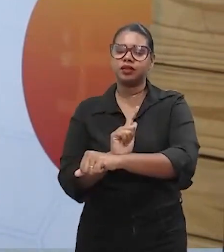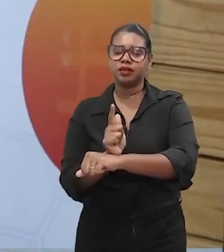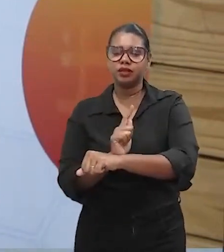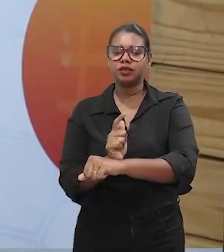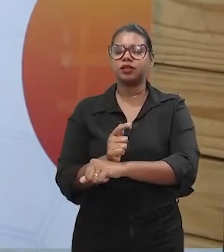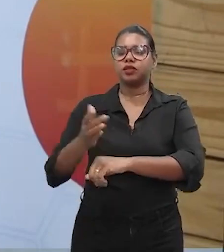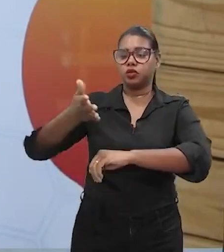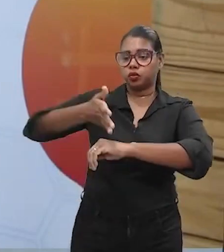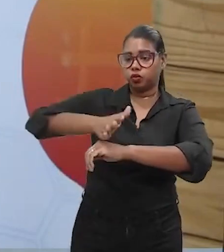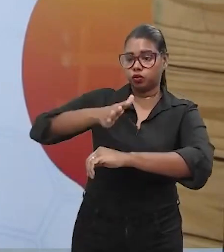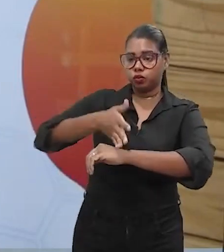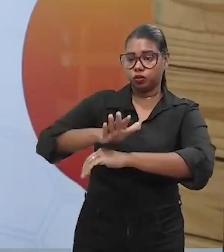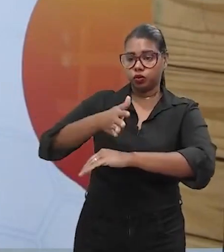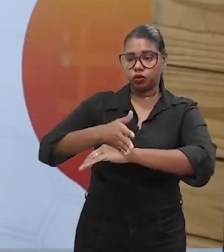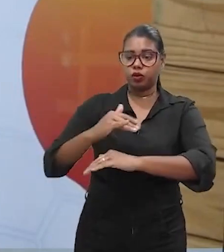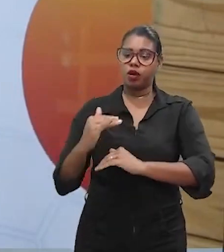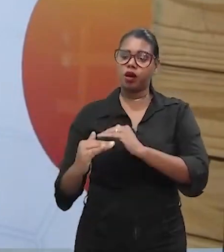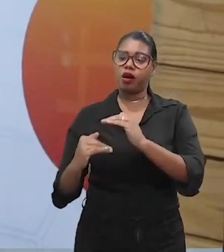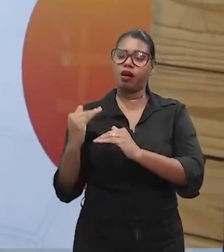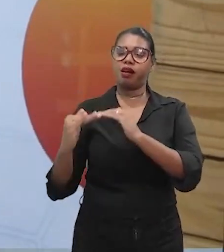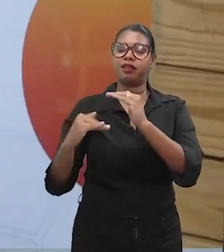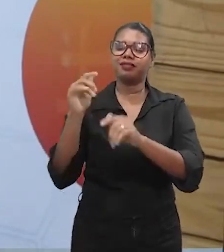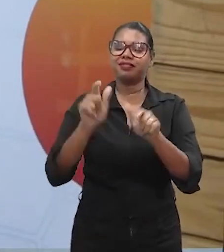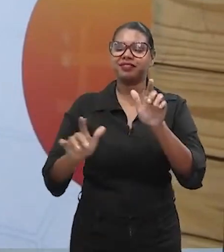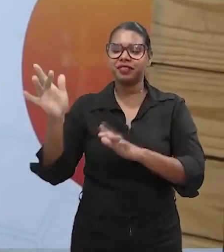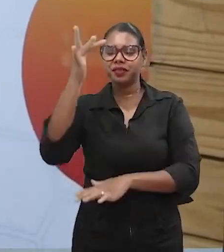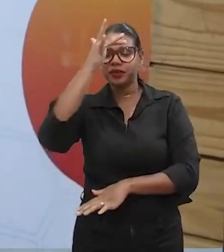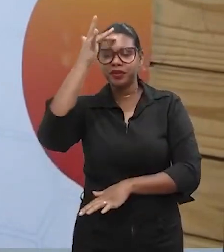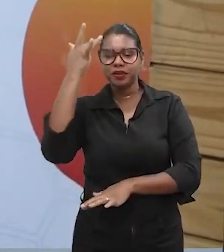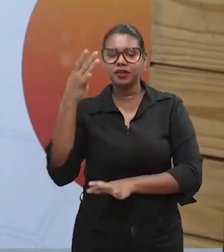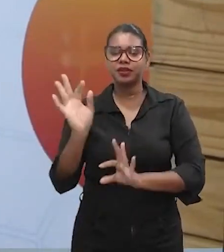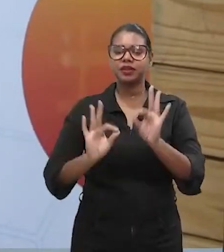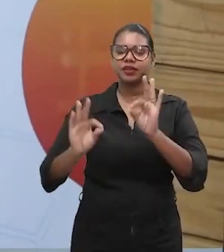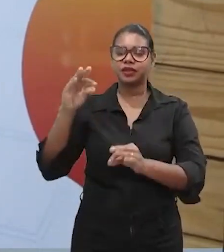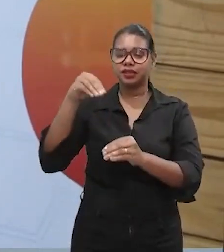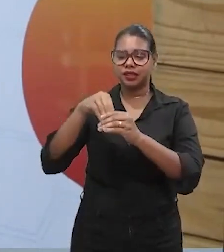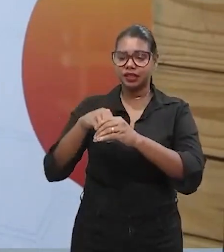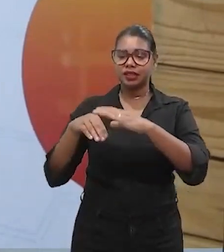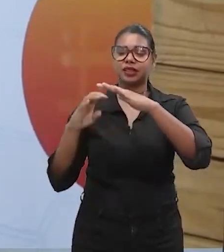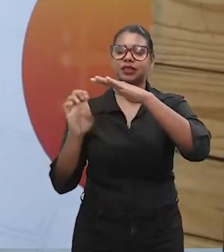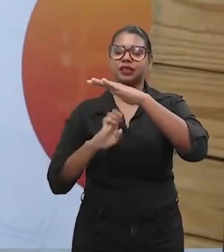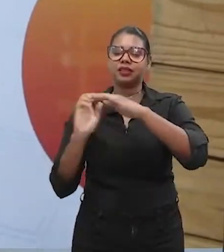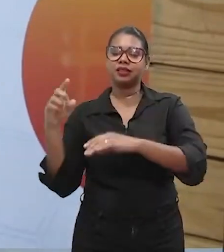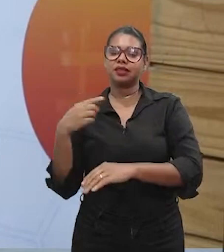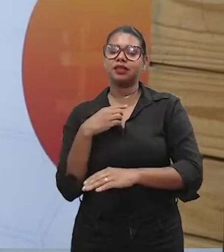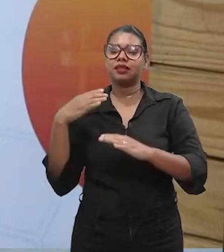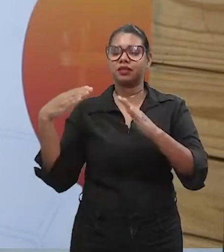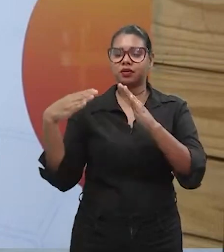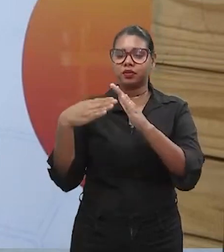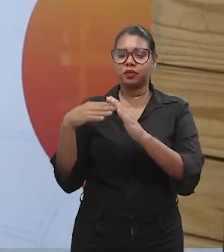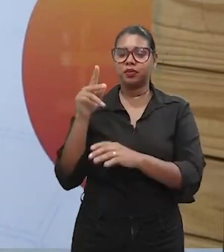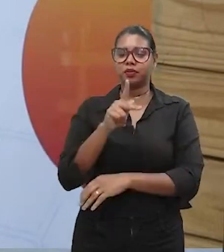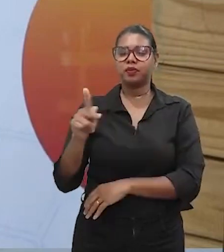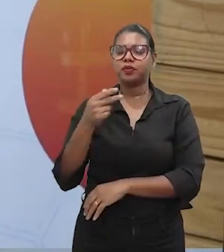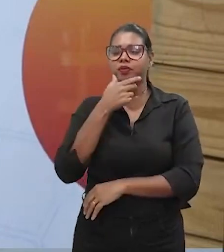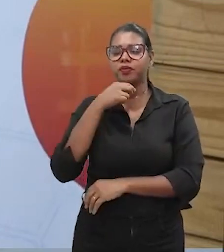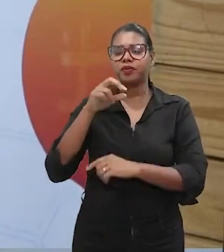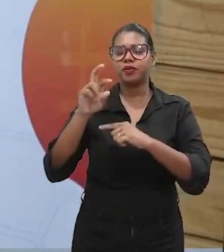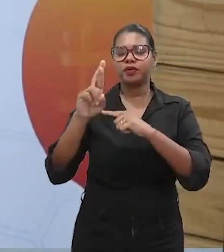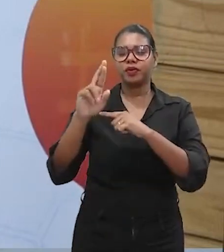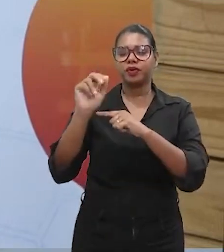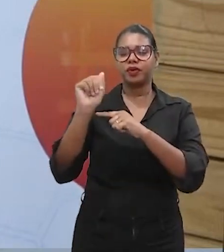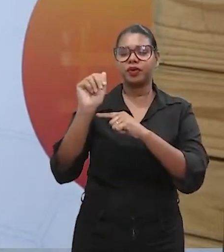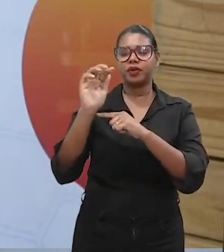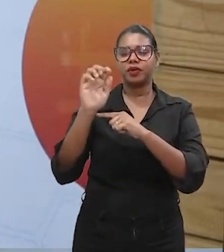pessoas, o treinamento, o desenvolvimento das pessoas dentro das organizações. E, por último, o nosso professor